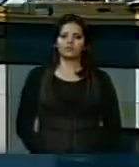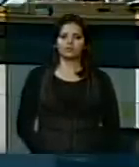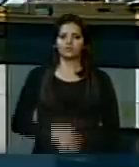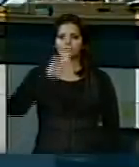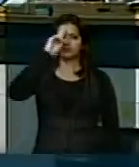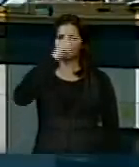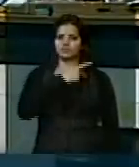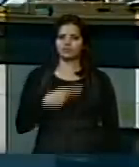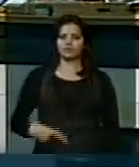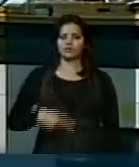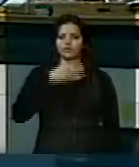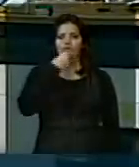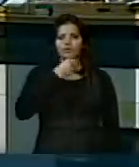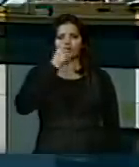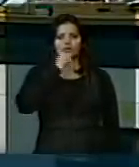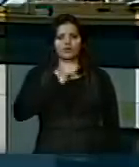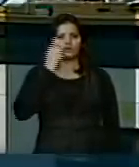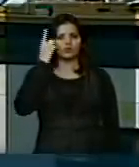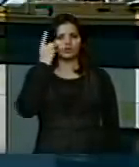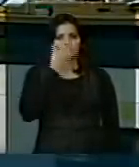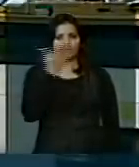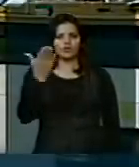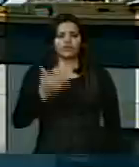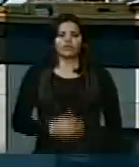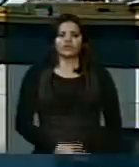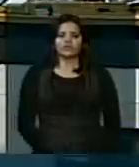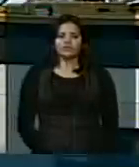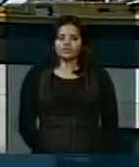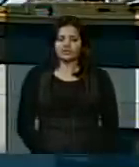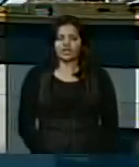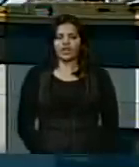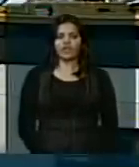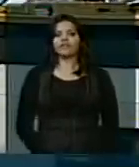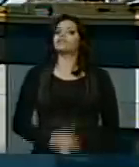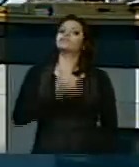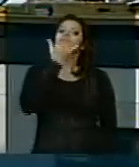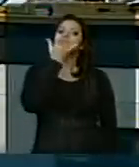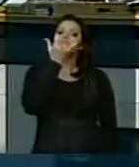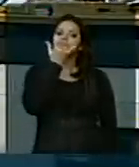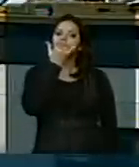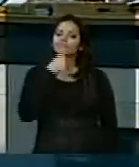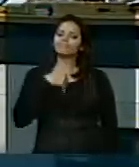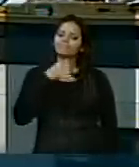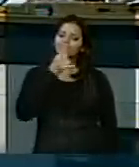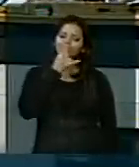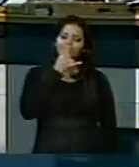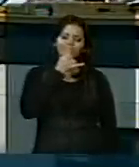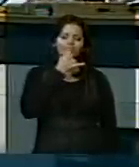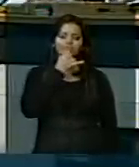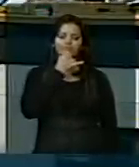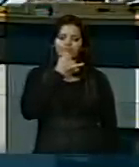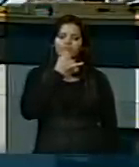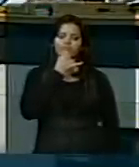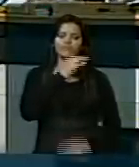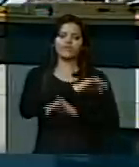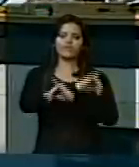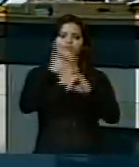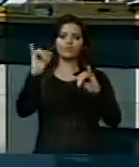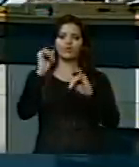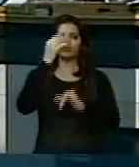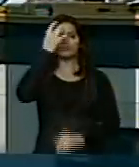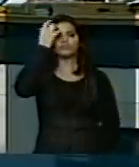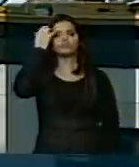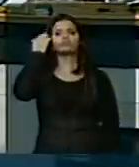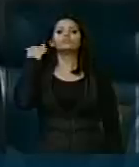Senhor presidente, senhoras e senhores parlamentares, é com muita tristeza que informo, como filho